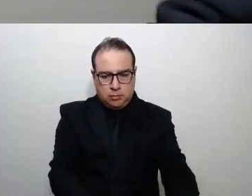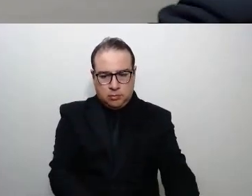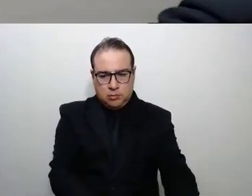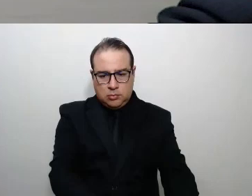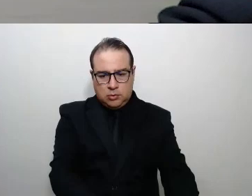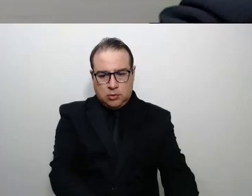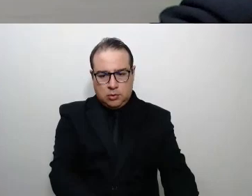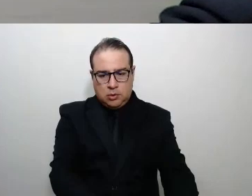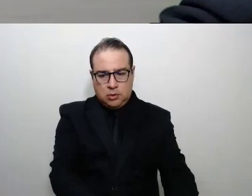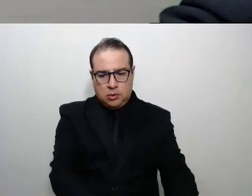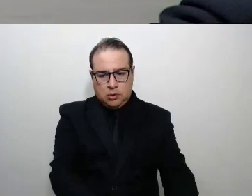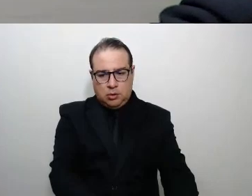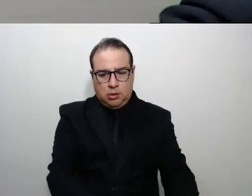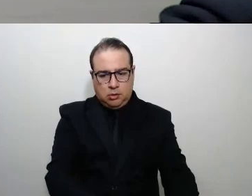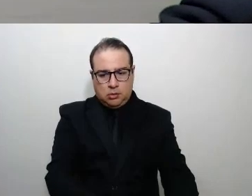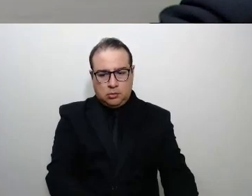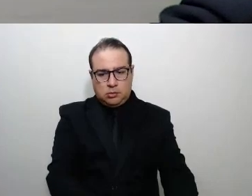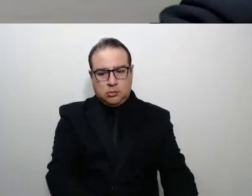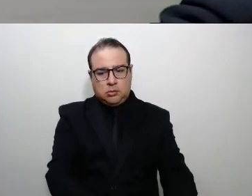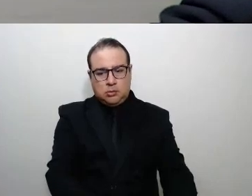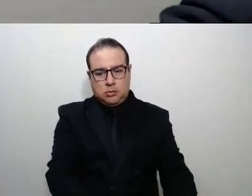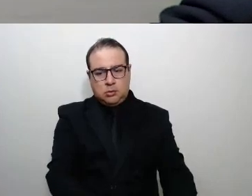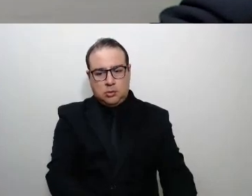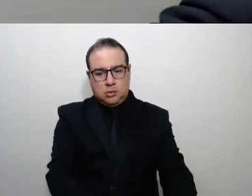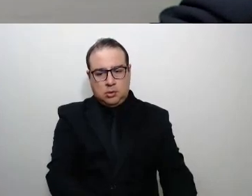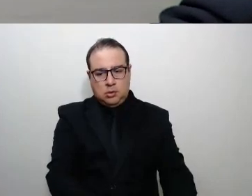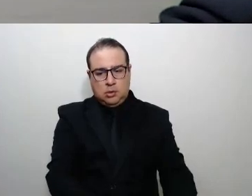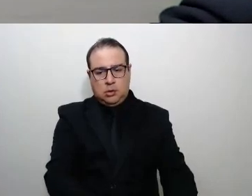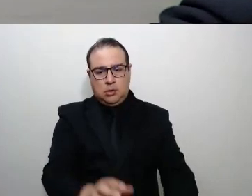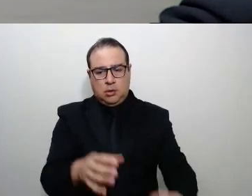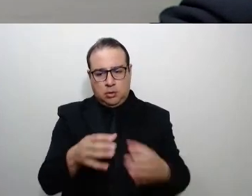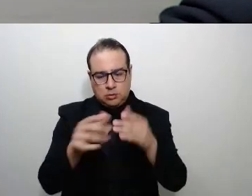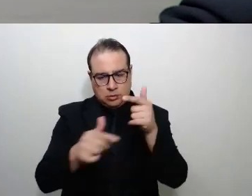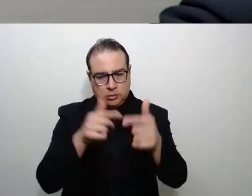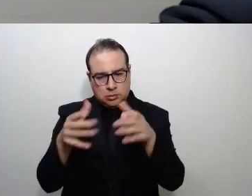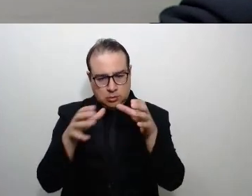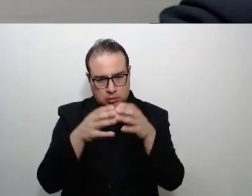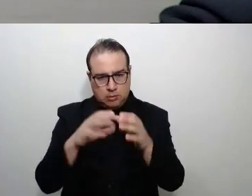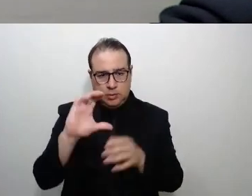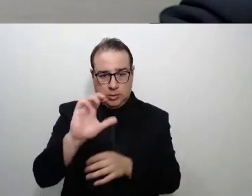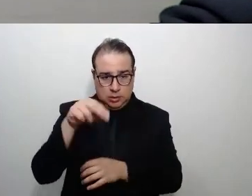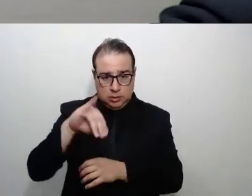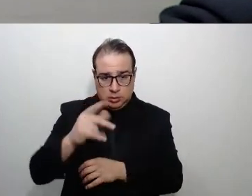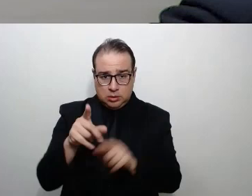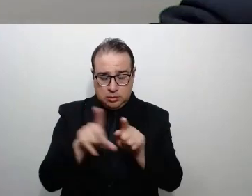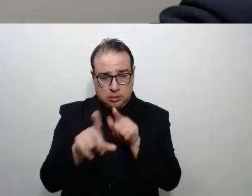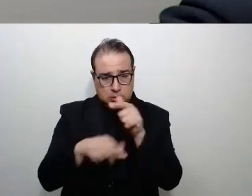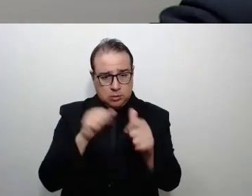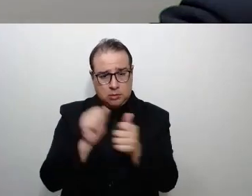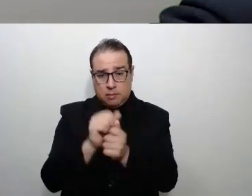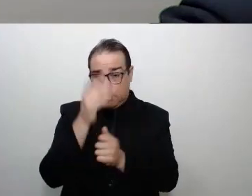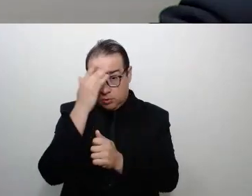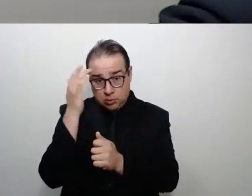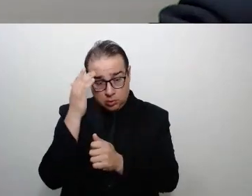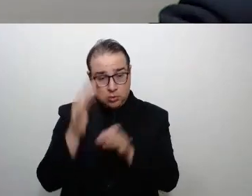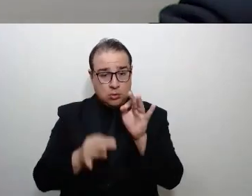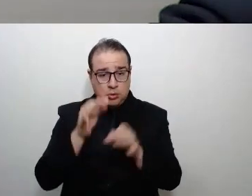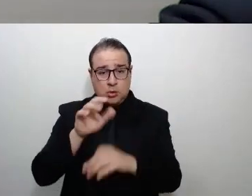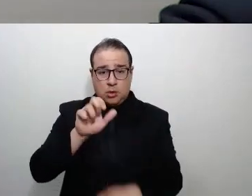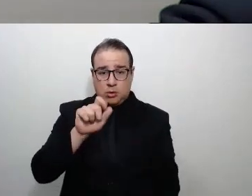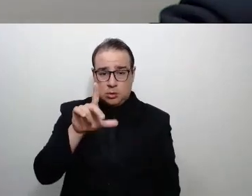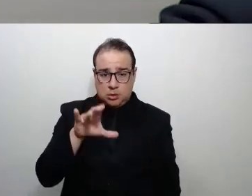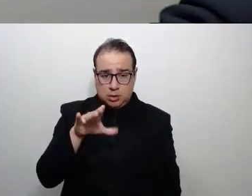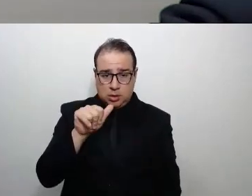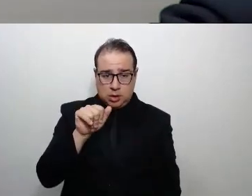cordialidade e a ética da condução dos trabalhos feitas pela equipe do CNJ na pessoa do Juiz Auxiliar da